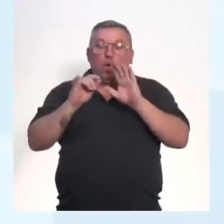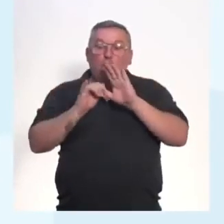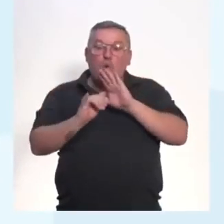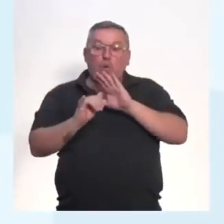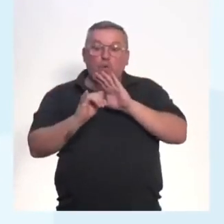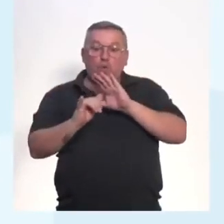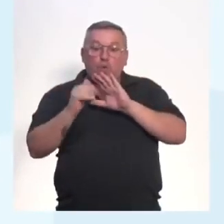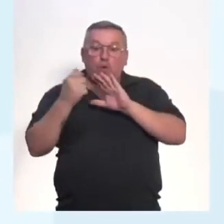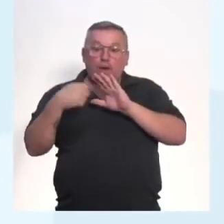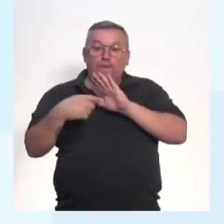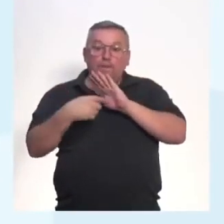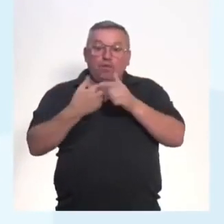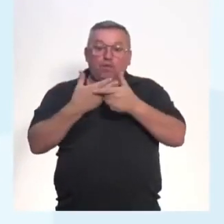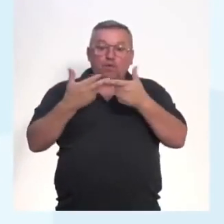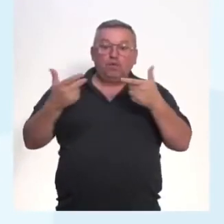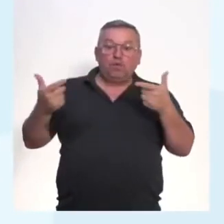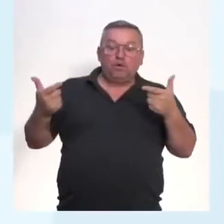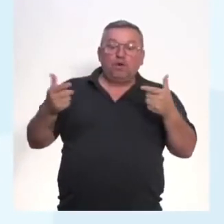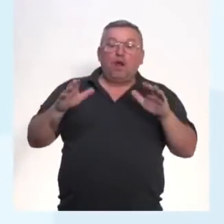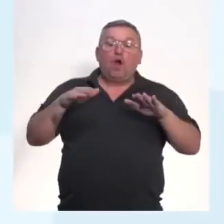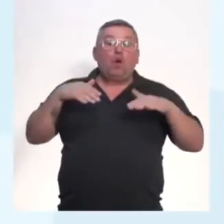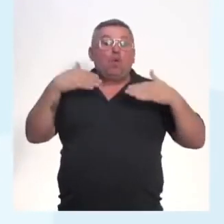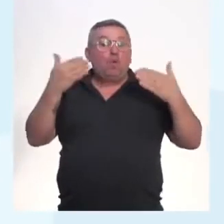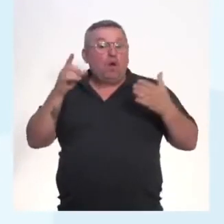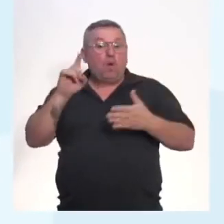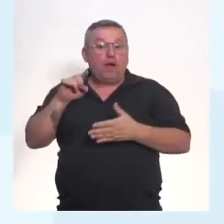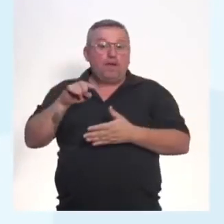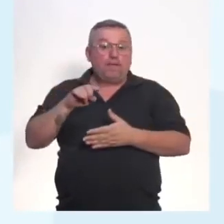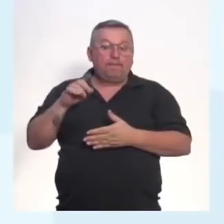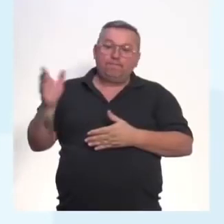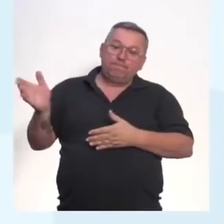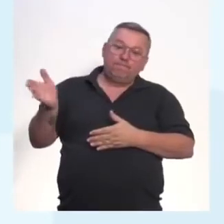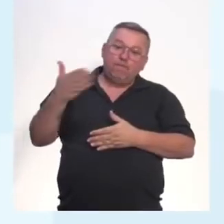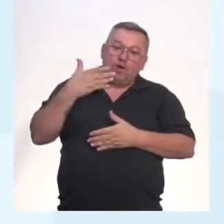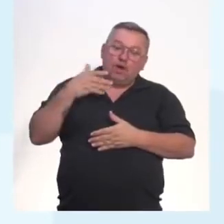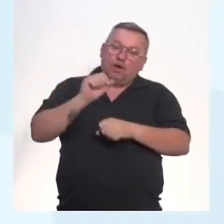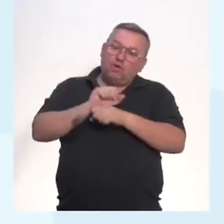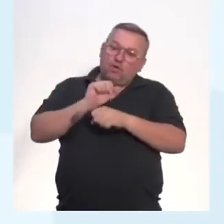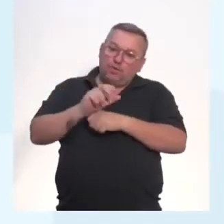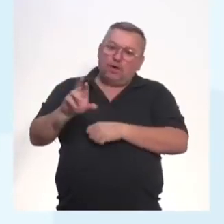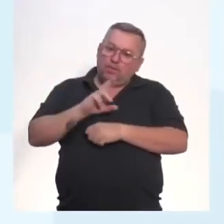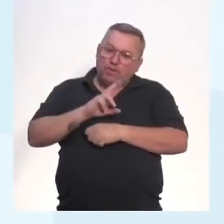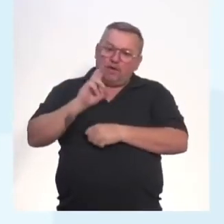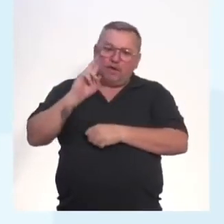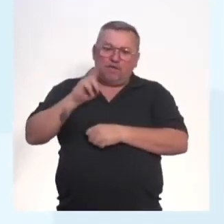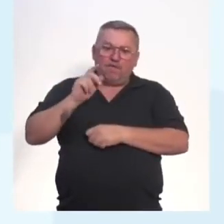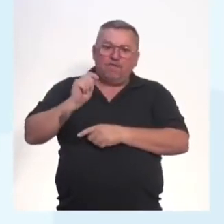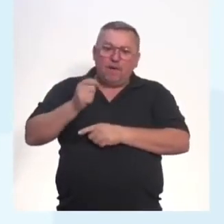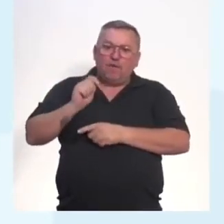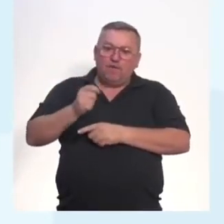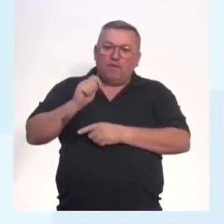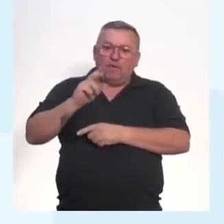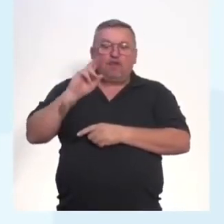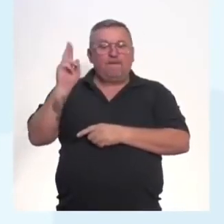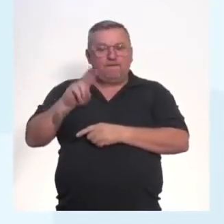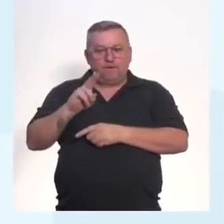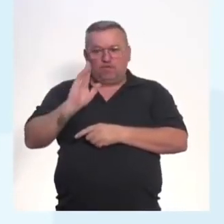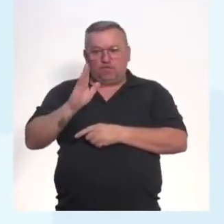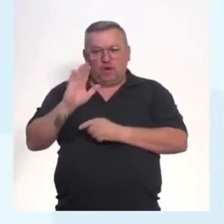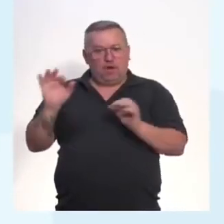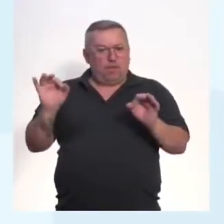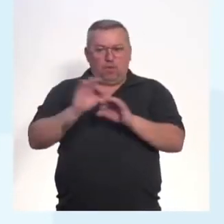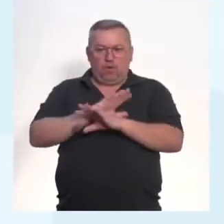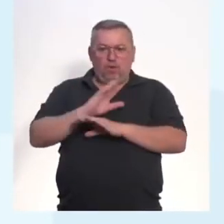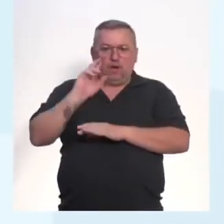ela apresenta alguns elementos. Quais elementos são esses? Bora lá, que eu tô vendo todo mundo responder a fábula. Fábula a gente já